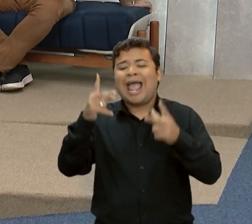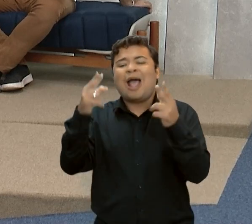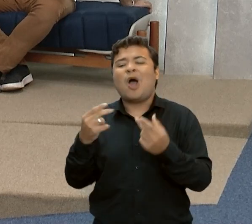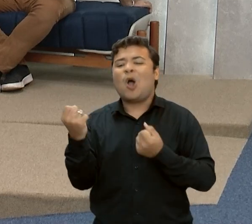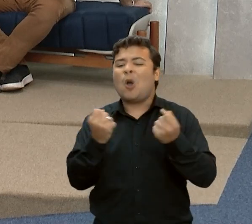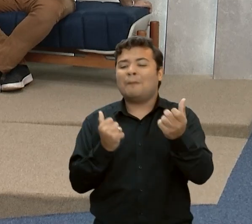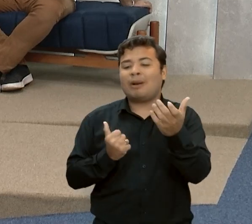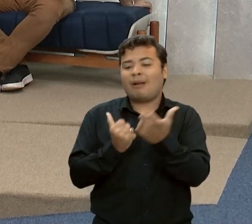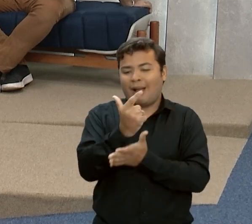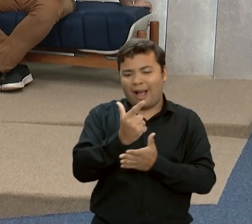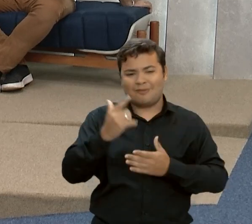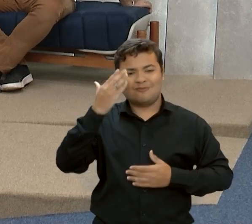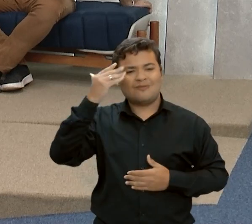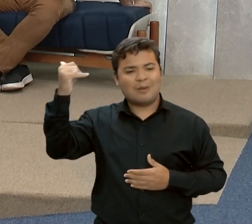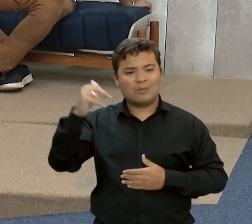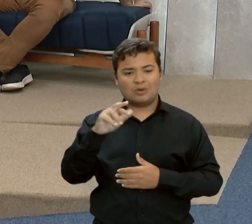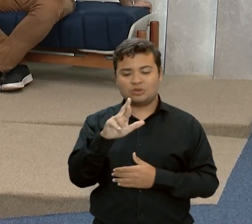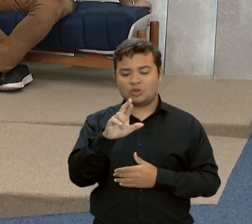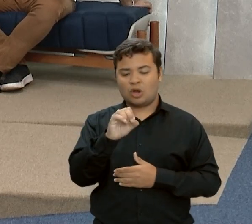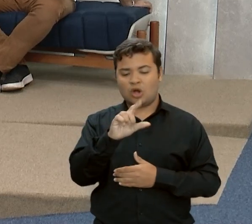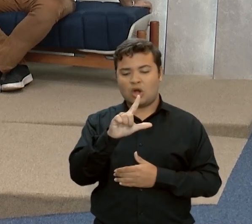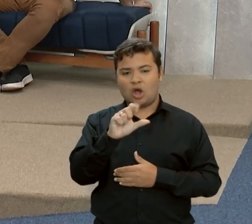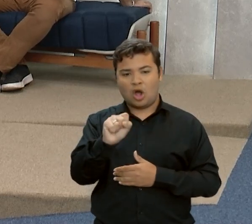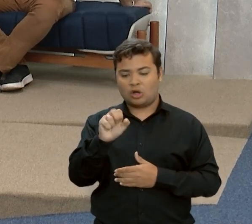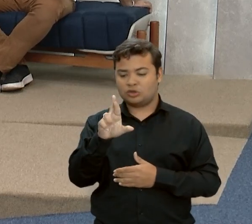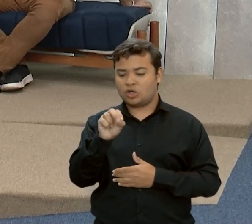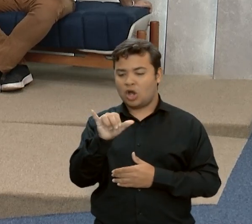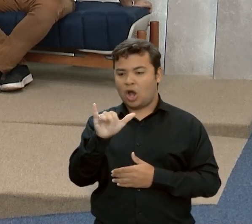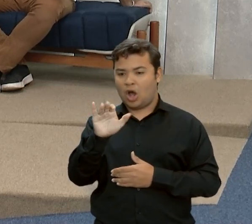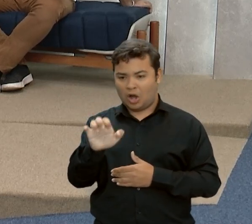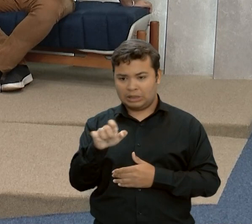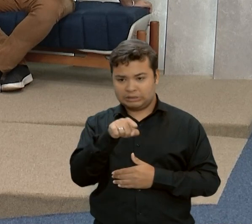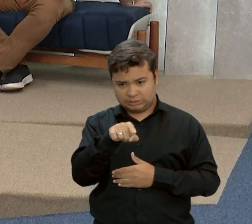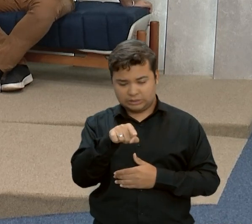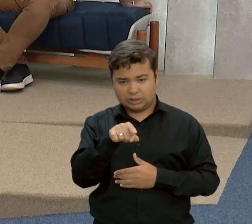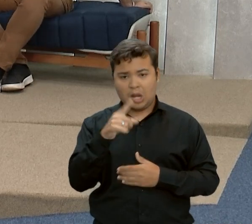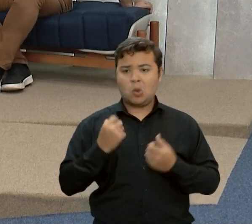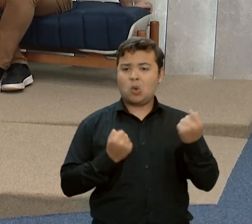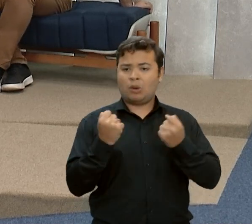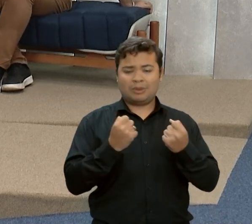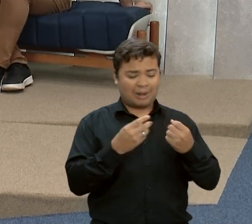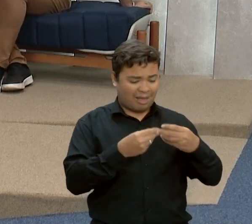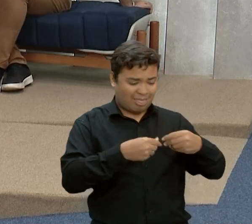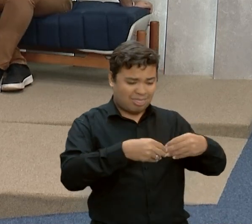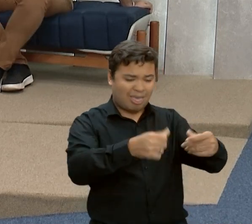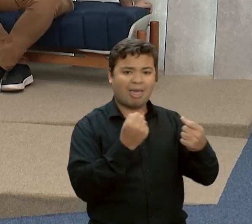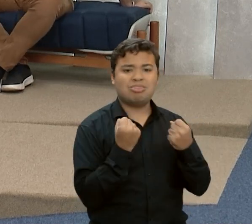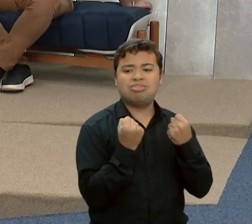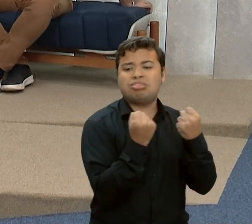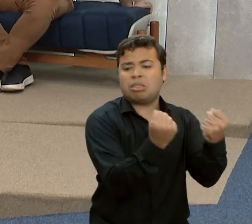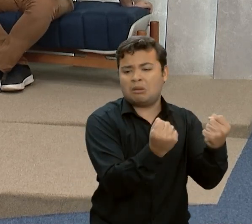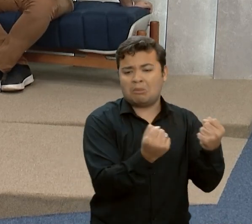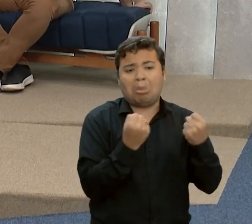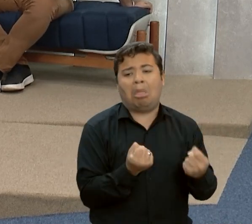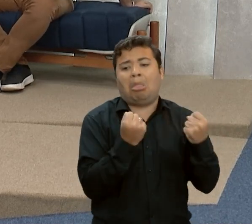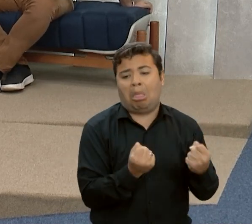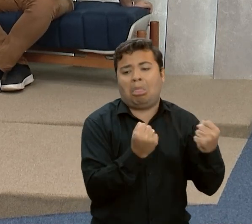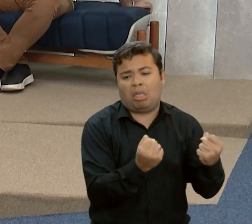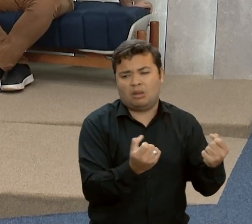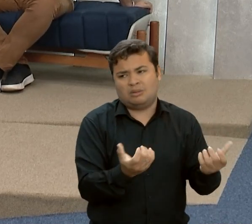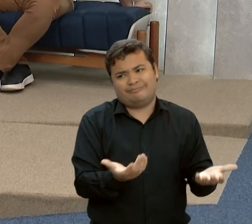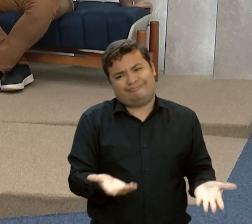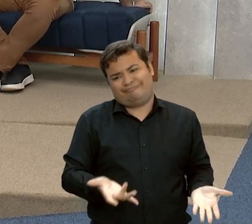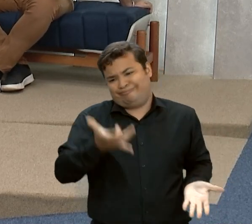terra. Não precisa. Então aí a gente percebe que tudo é uma questão mesmo de estudo e o